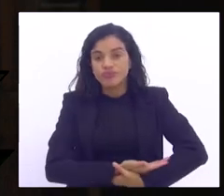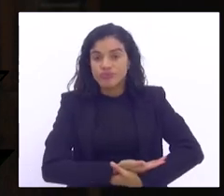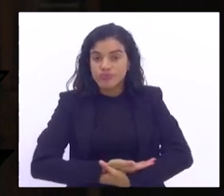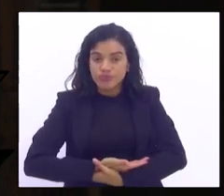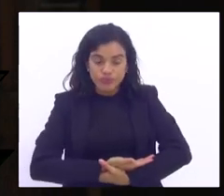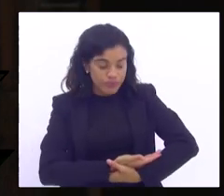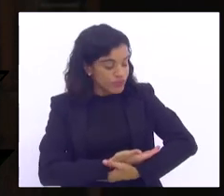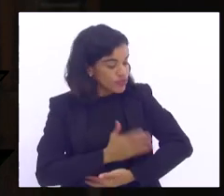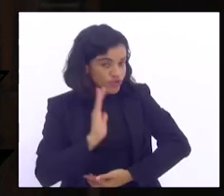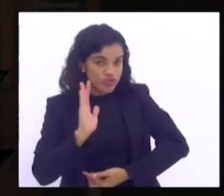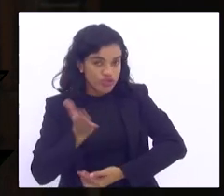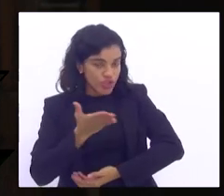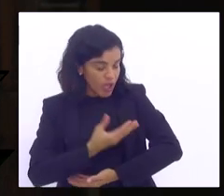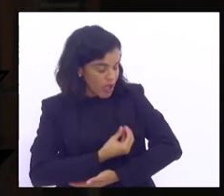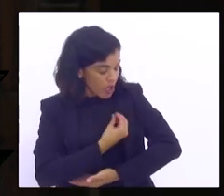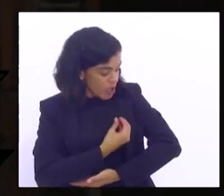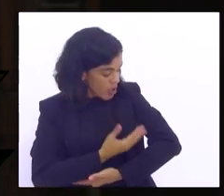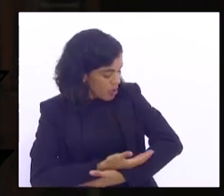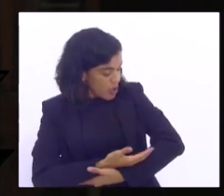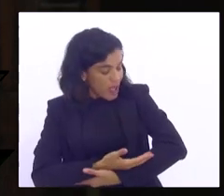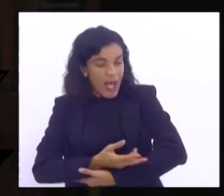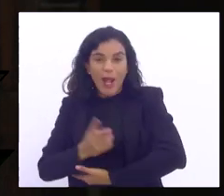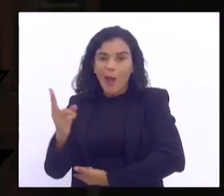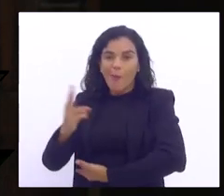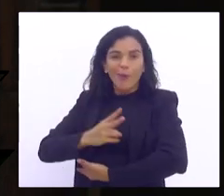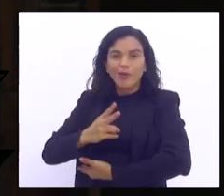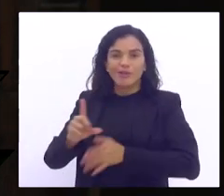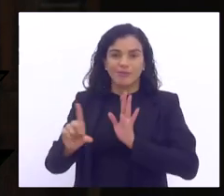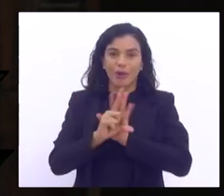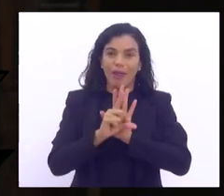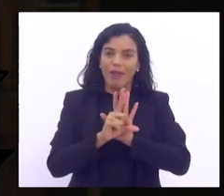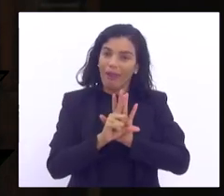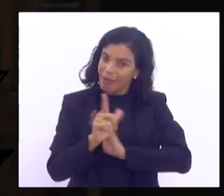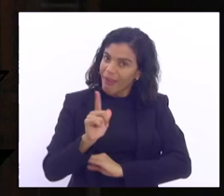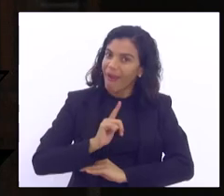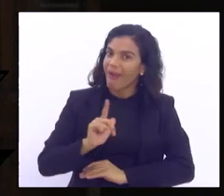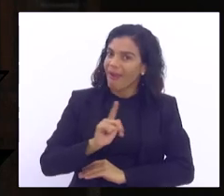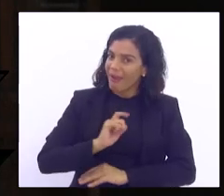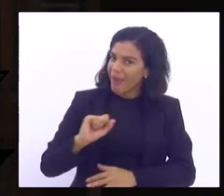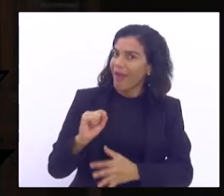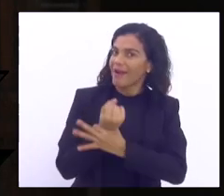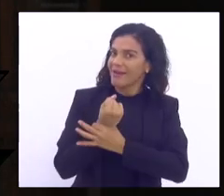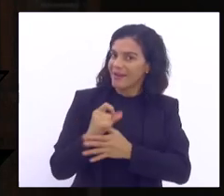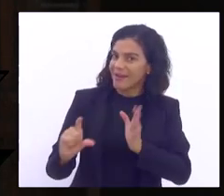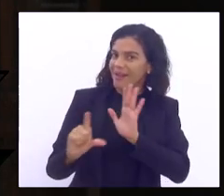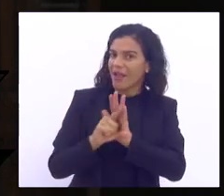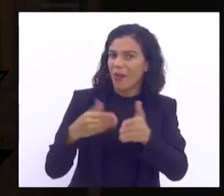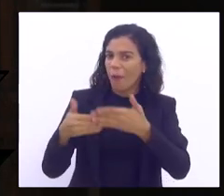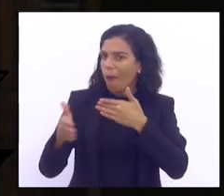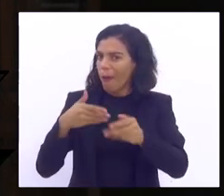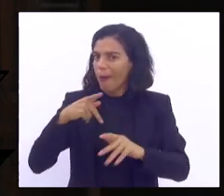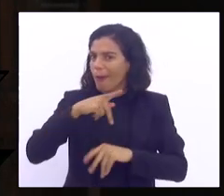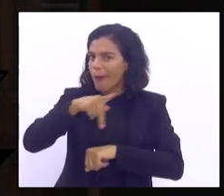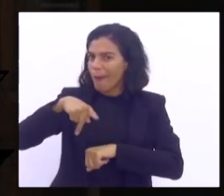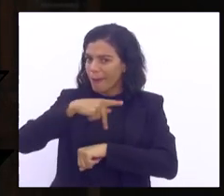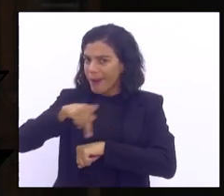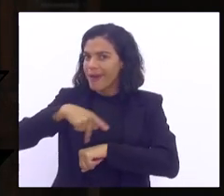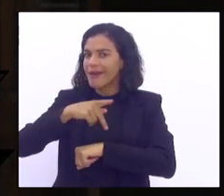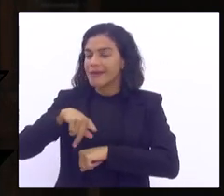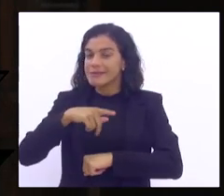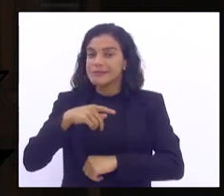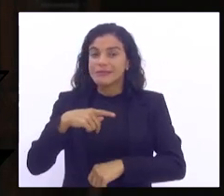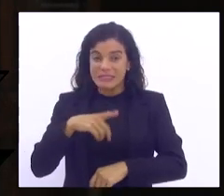está fora do útero, ela é protegida por lei. Em qualquer país civilizado, o